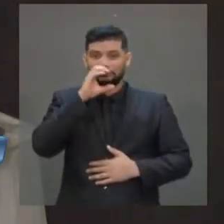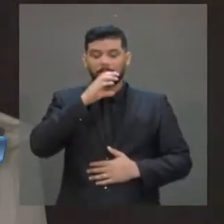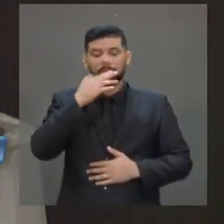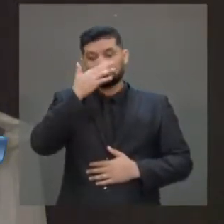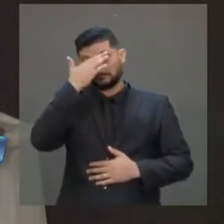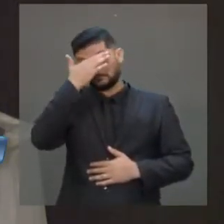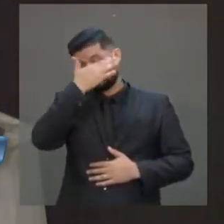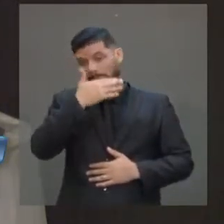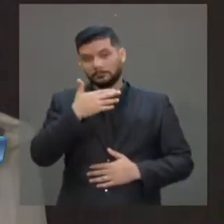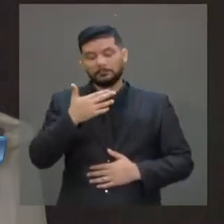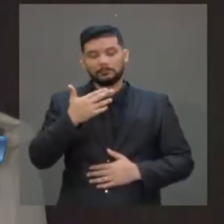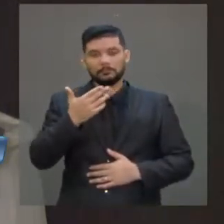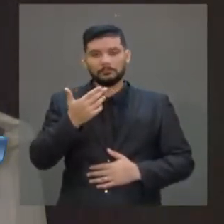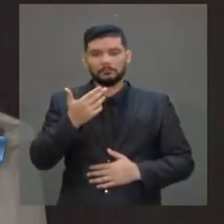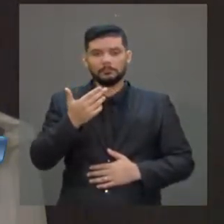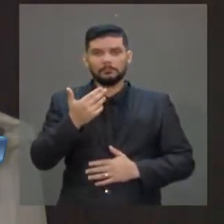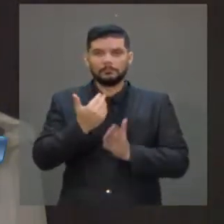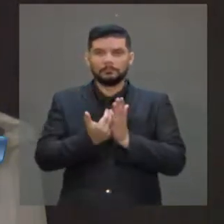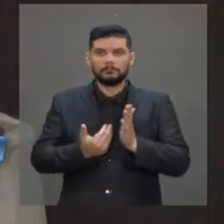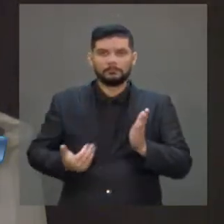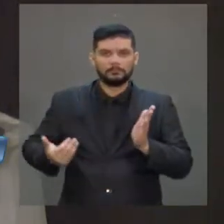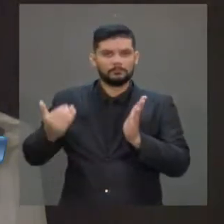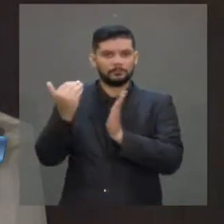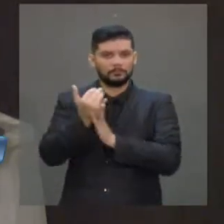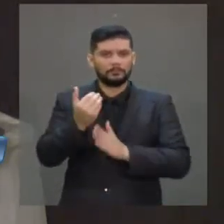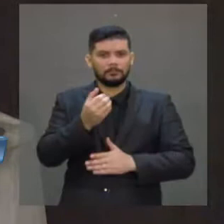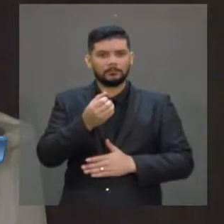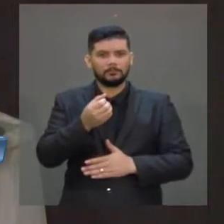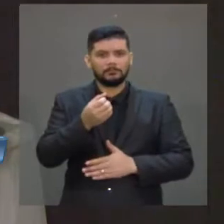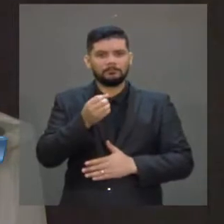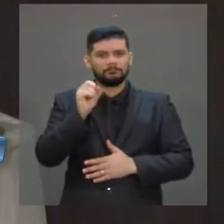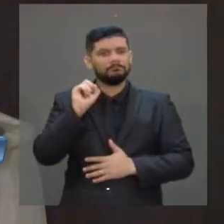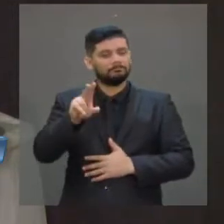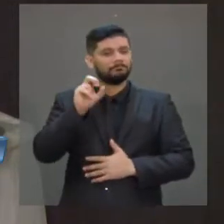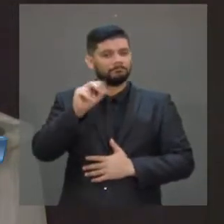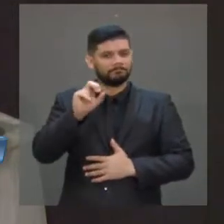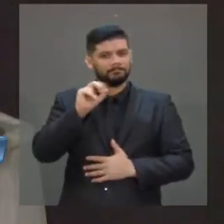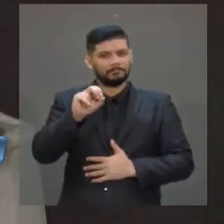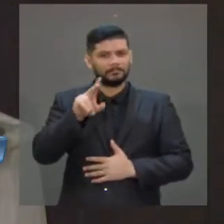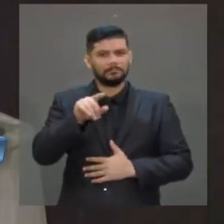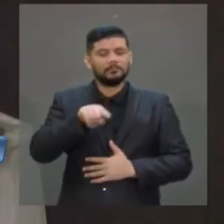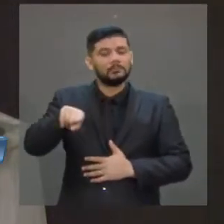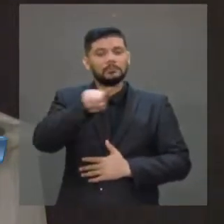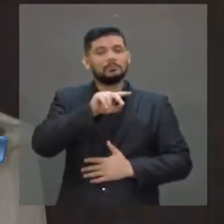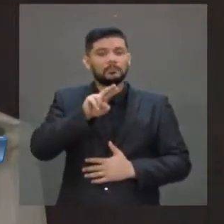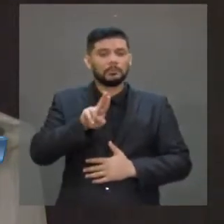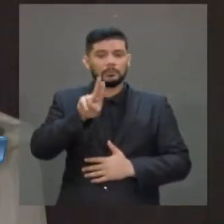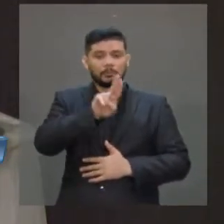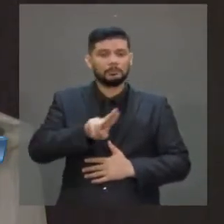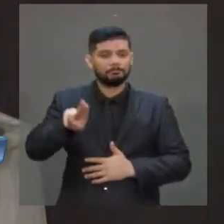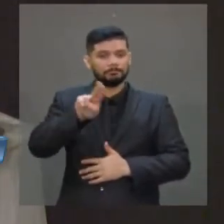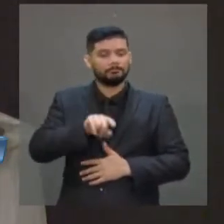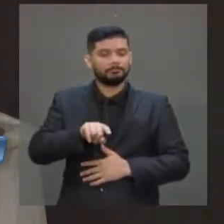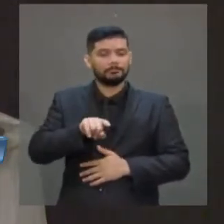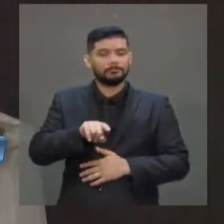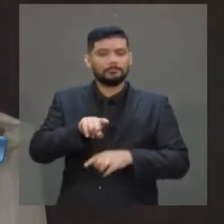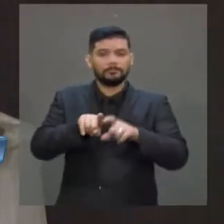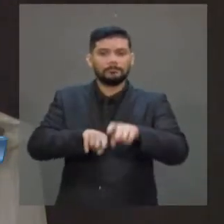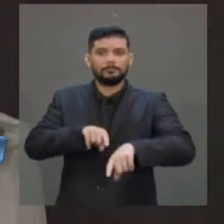uma quantidade enorme de novos venenos que vão ser utilizados na produção de